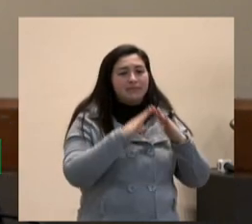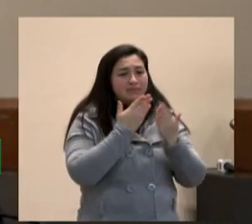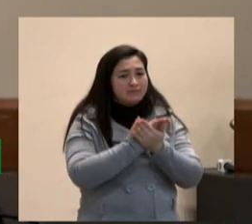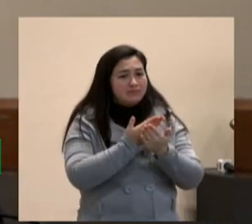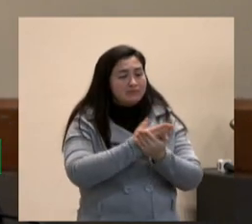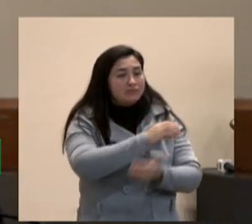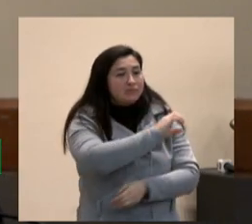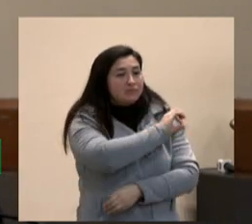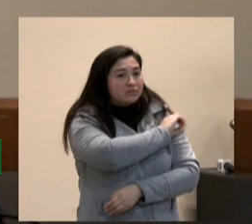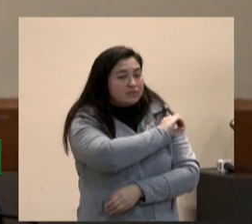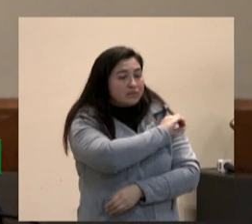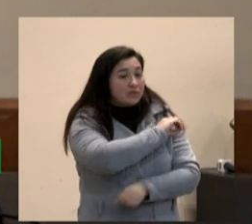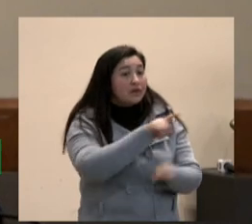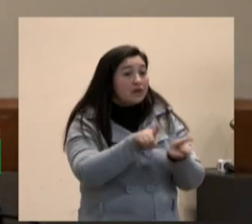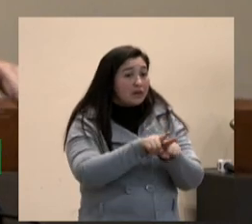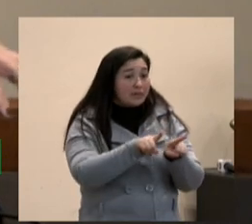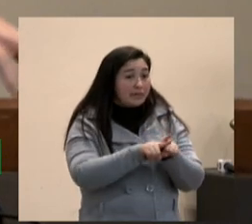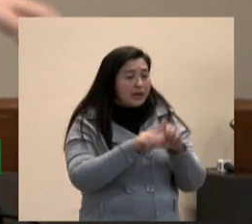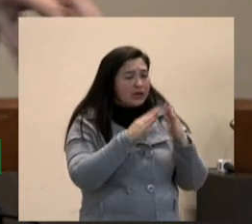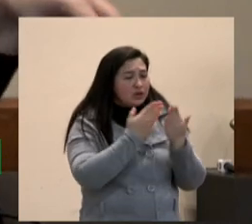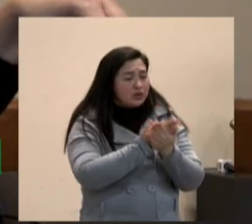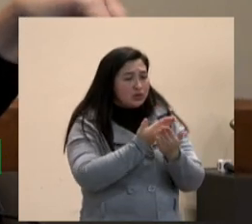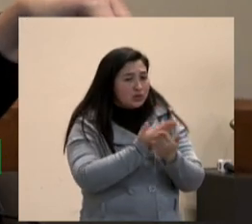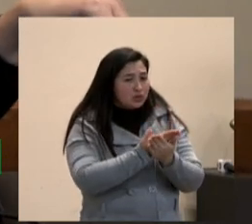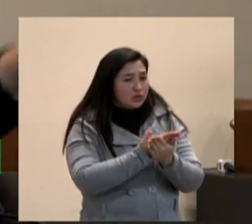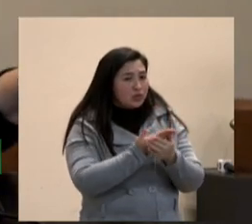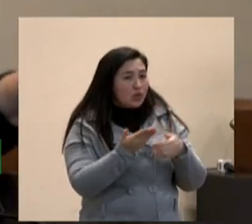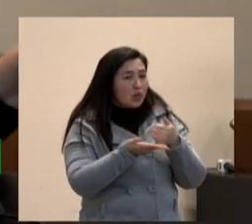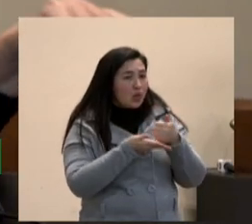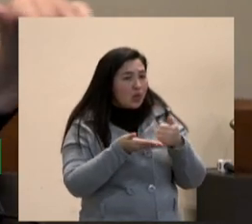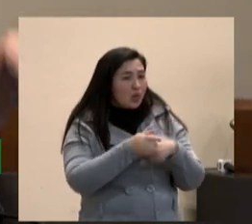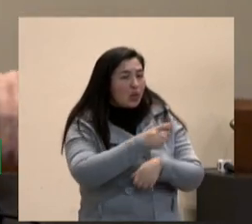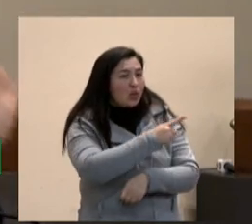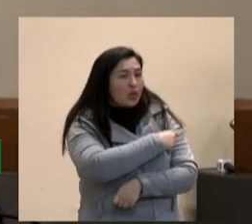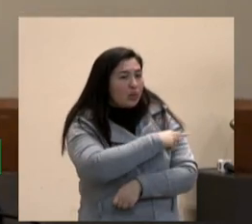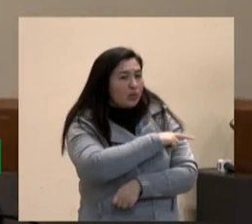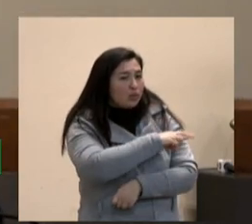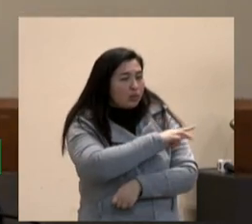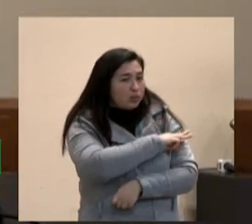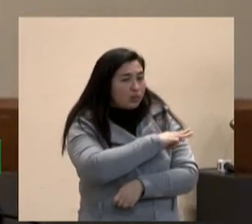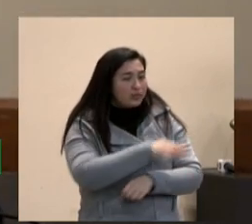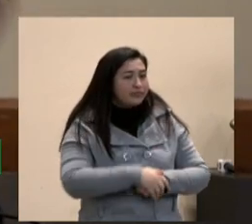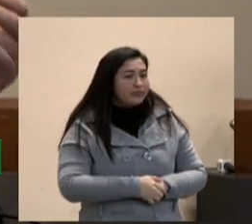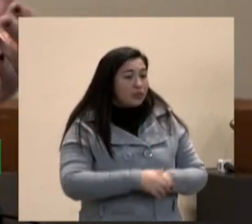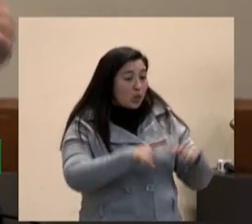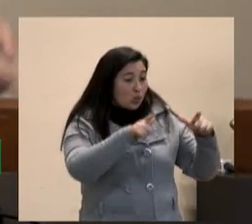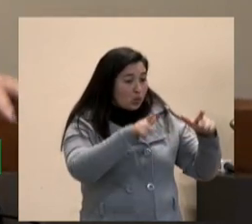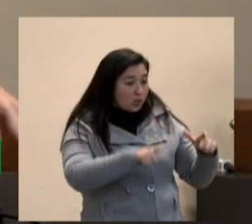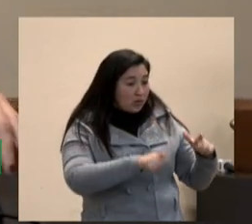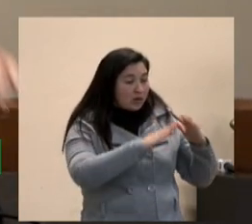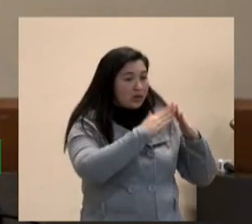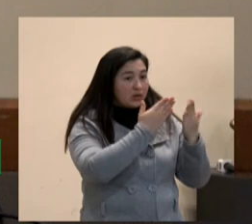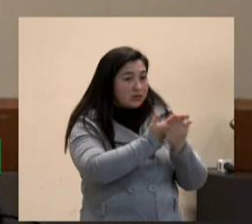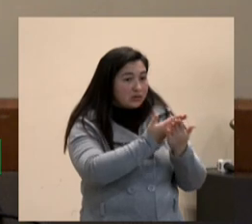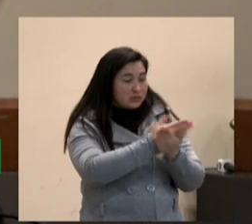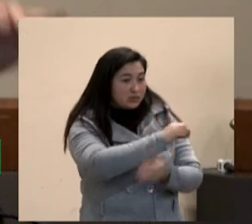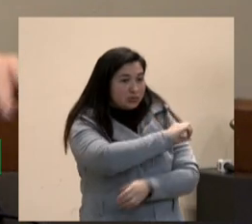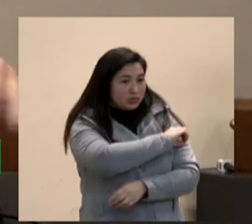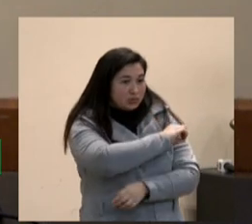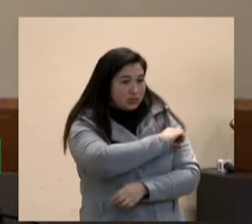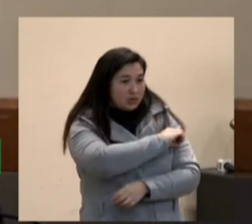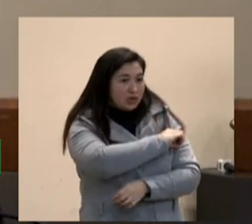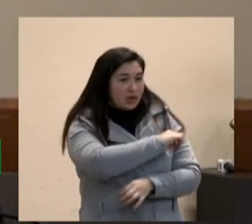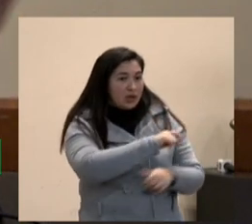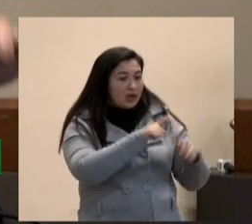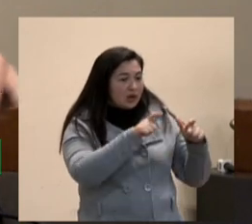monitorar a expansão de forma mais localizada, tendo atenção para esses marcadores sociais de